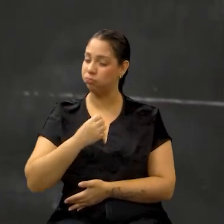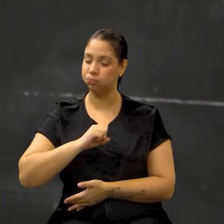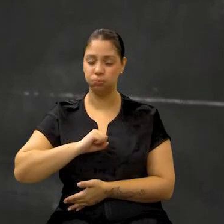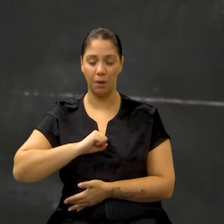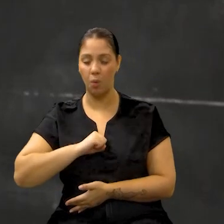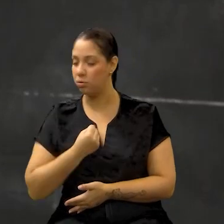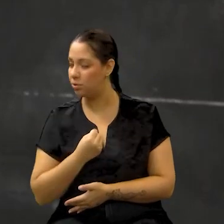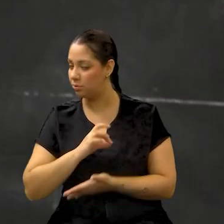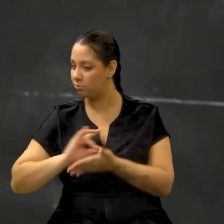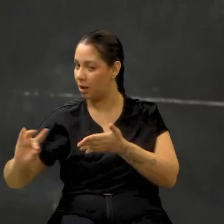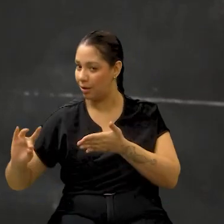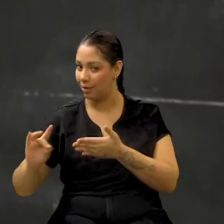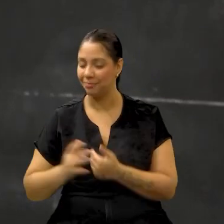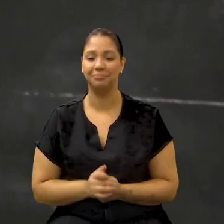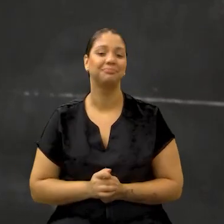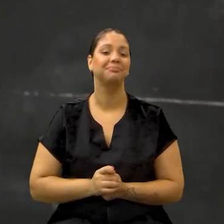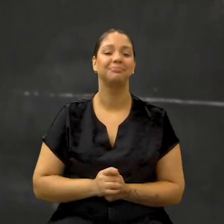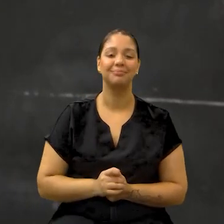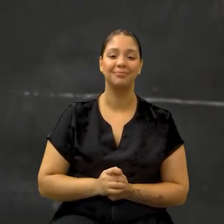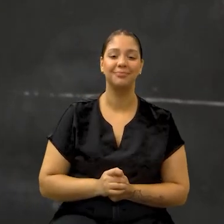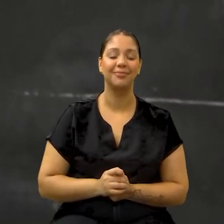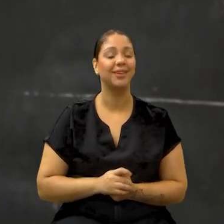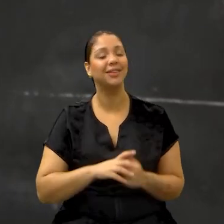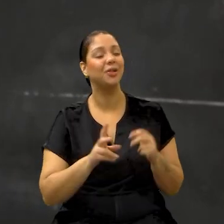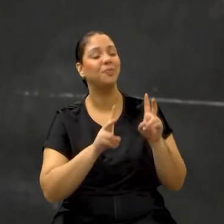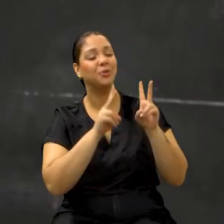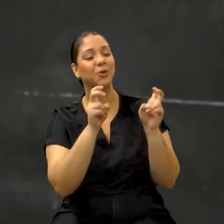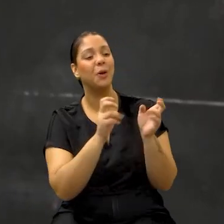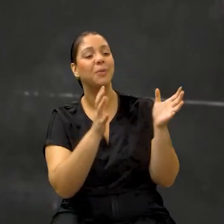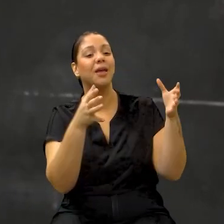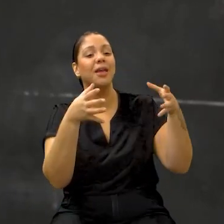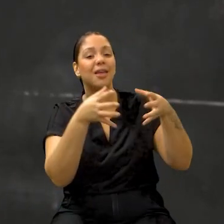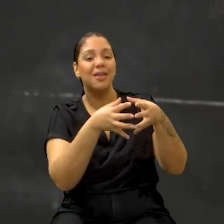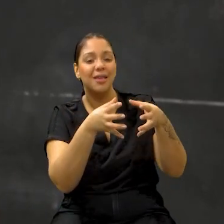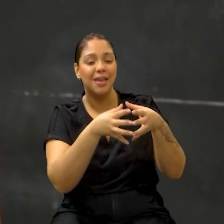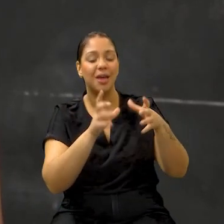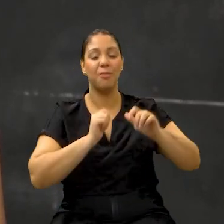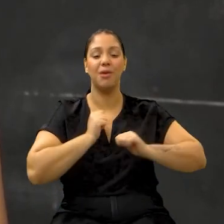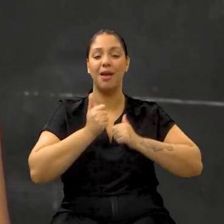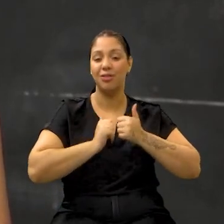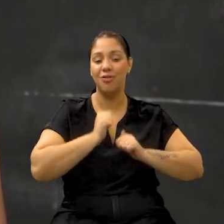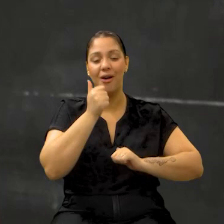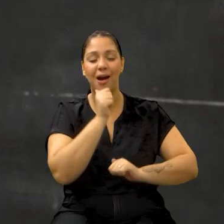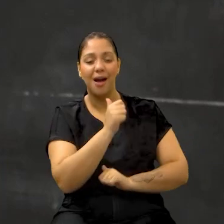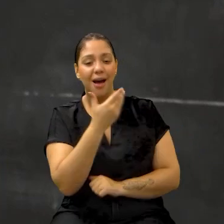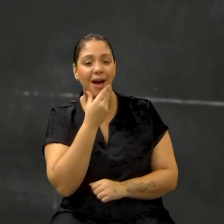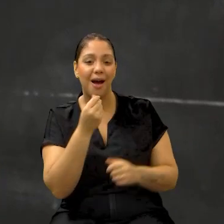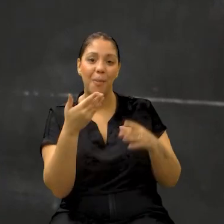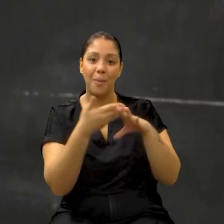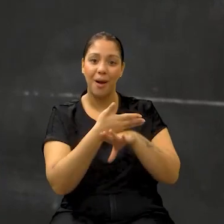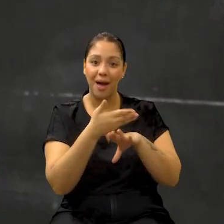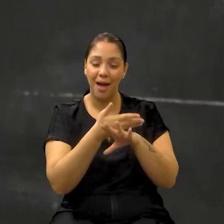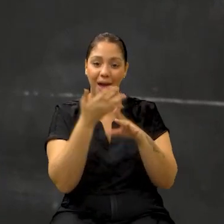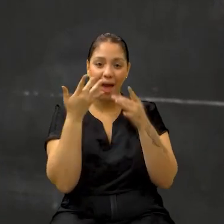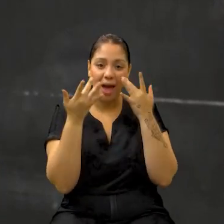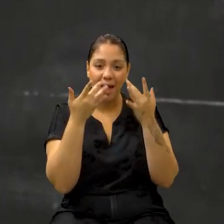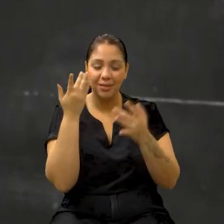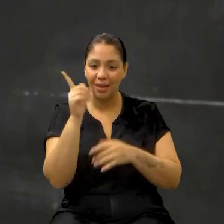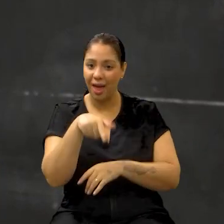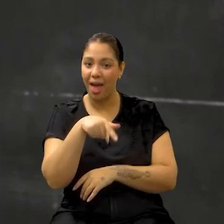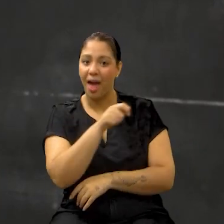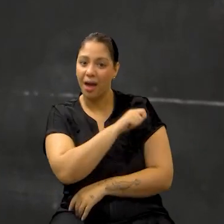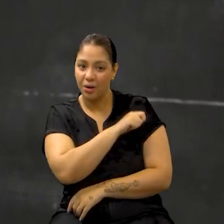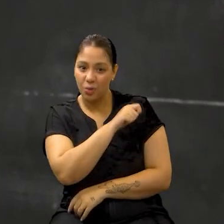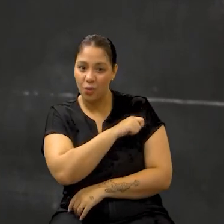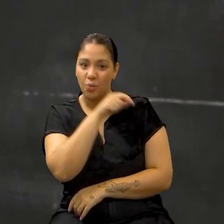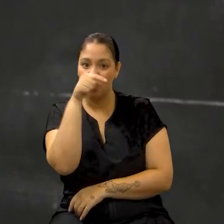bem polêmica. E falando sobre a equipe, sobre os atores e atrizes que fazem parte do espetáculo,